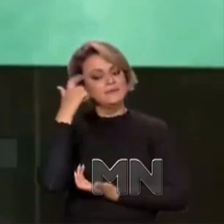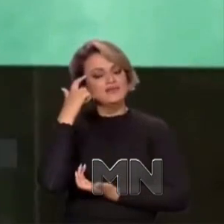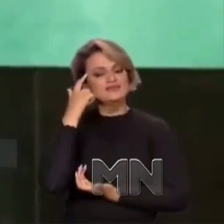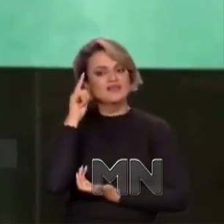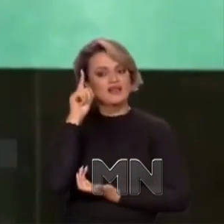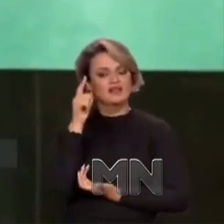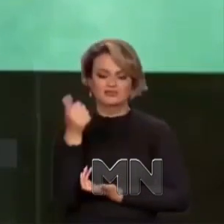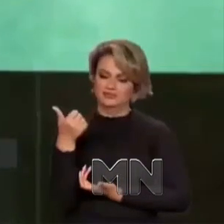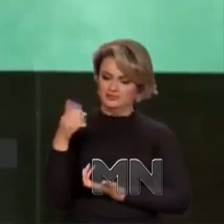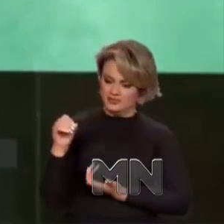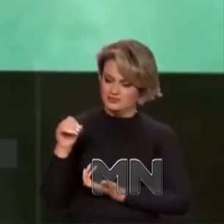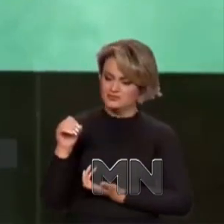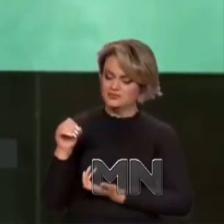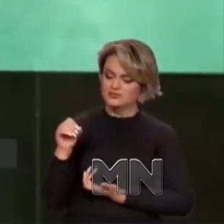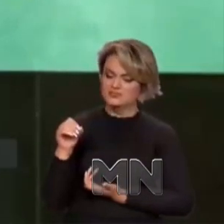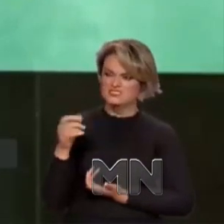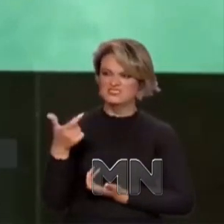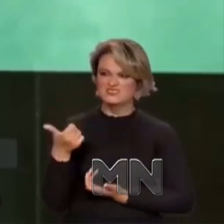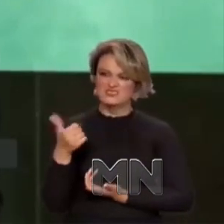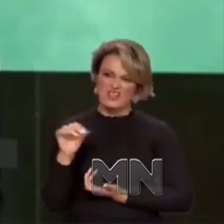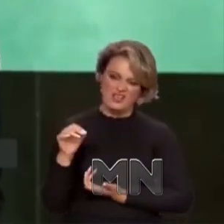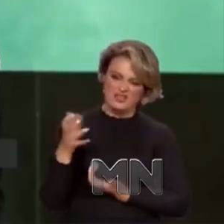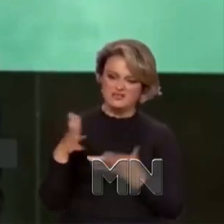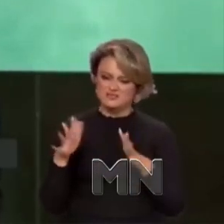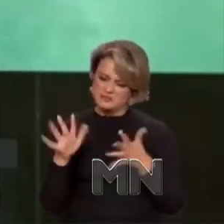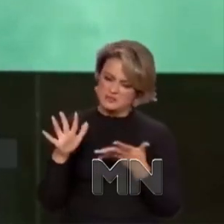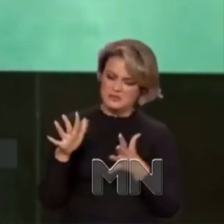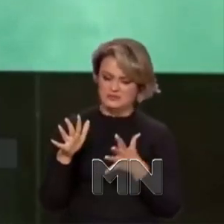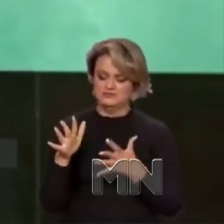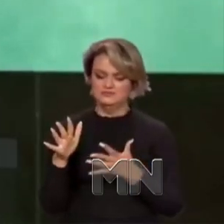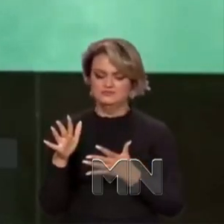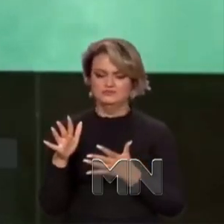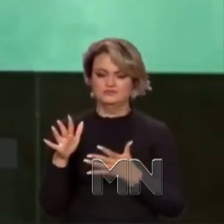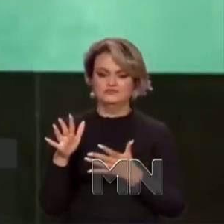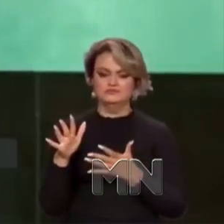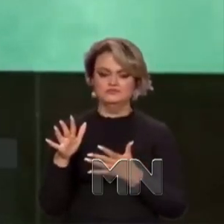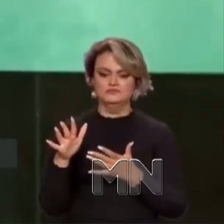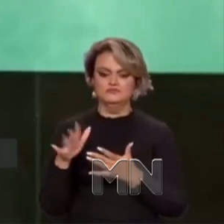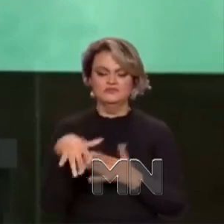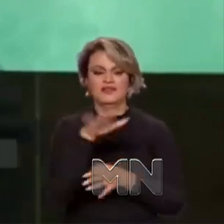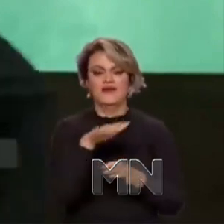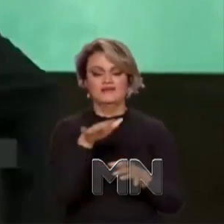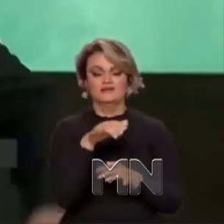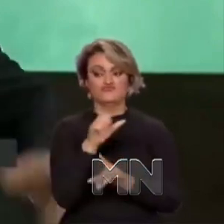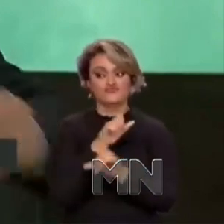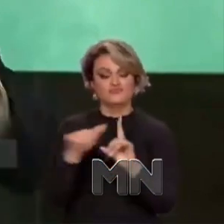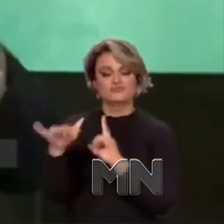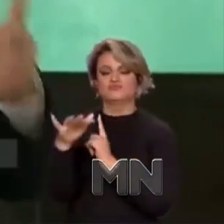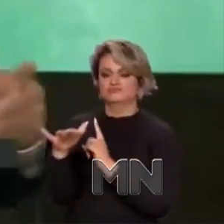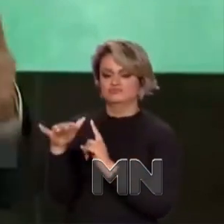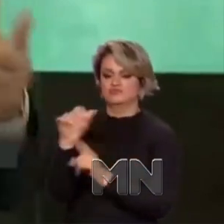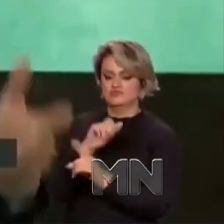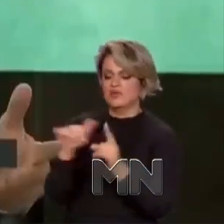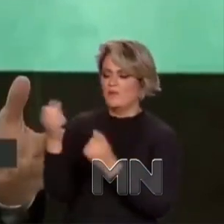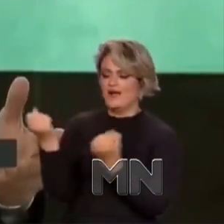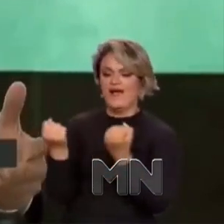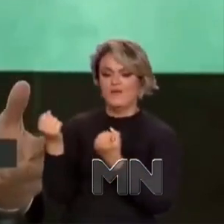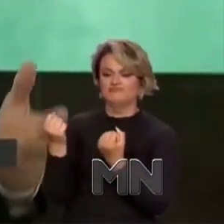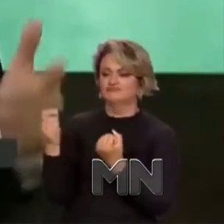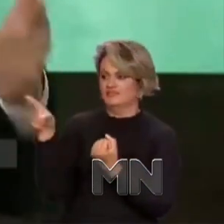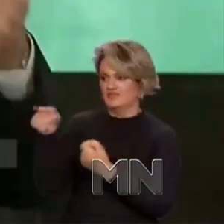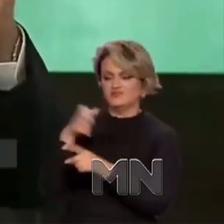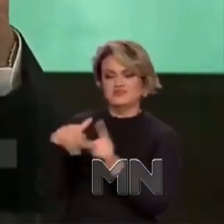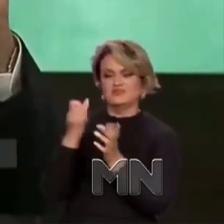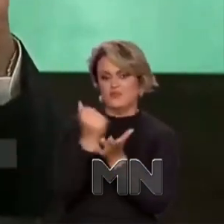lá no 10, 10,5% até, o social, ou seja, o carro mais